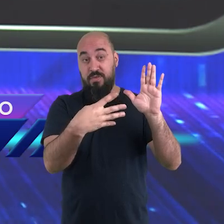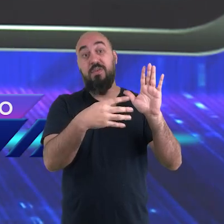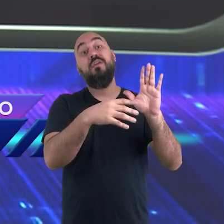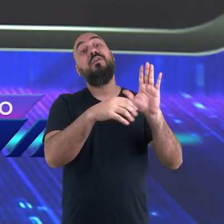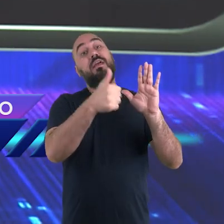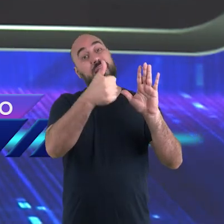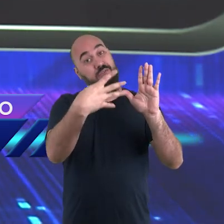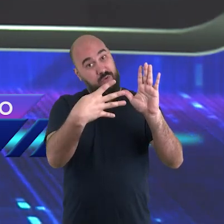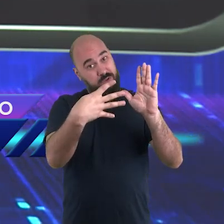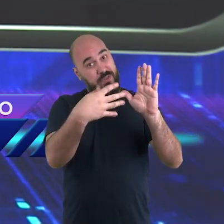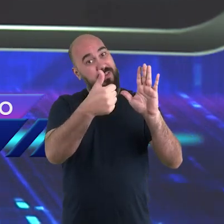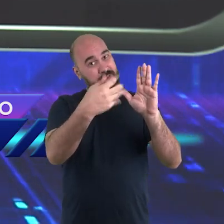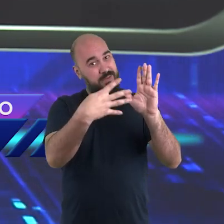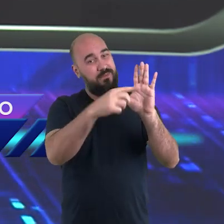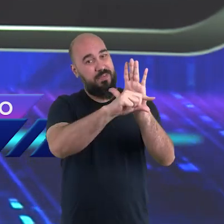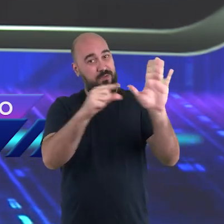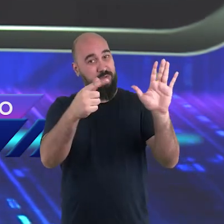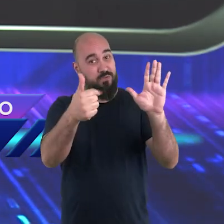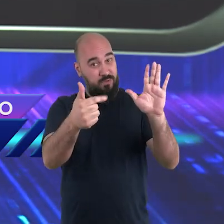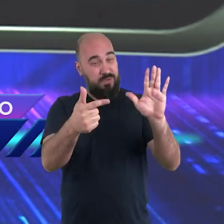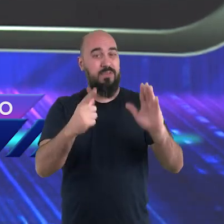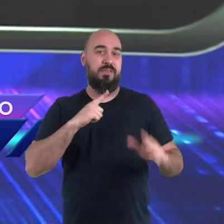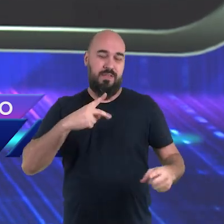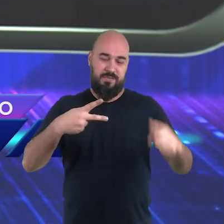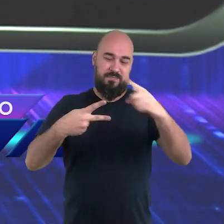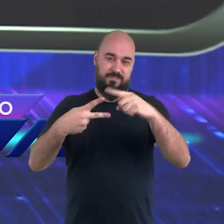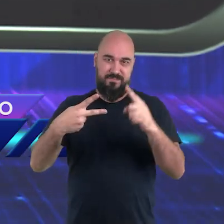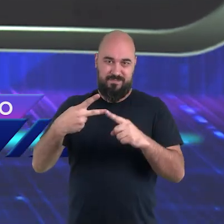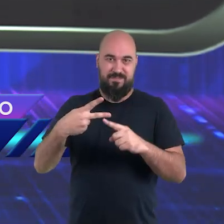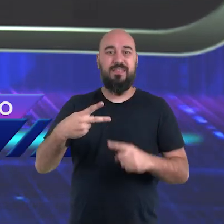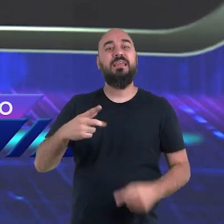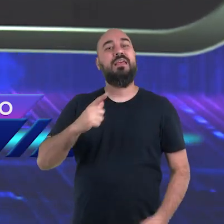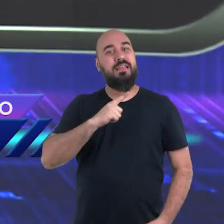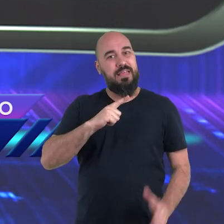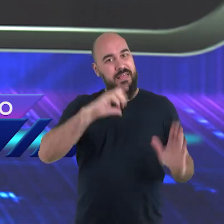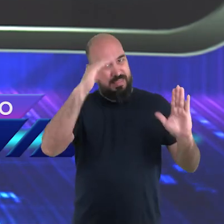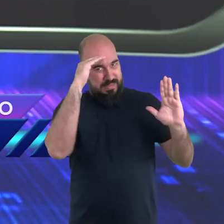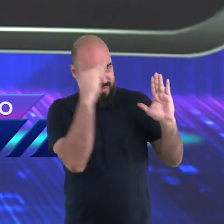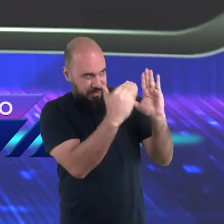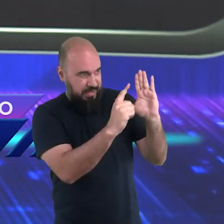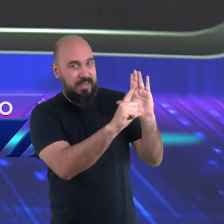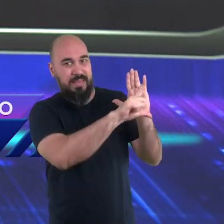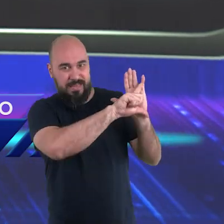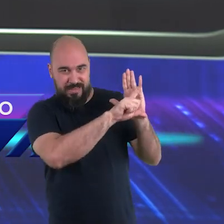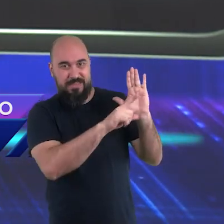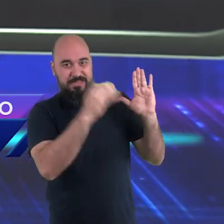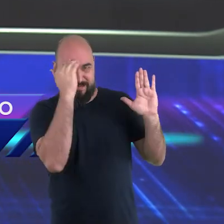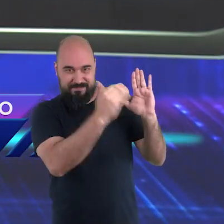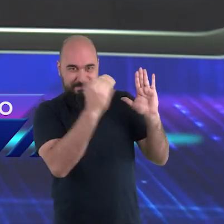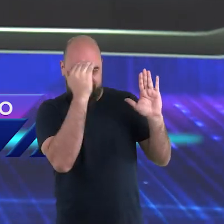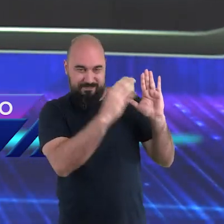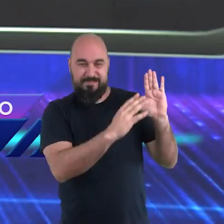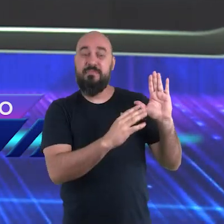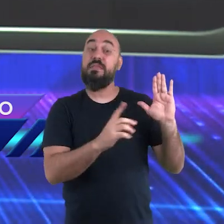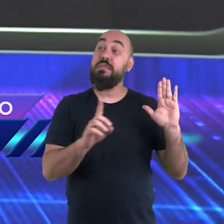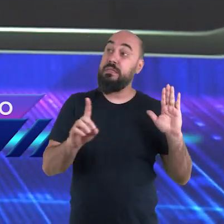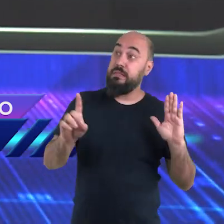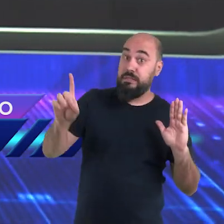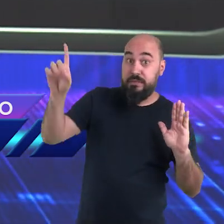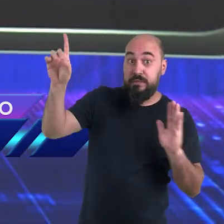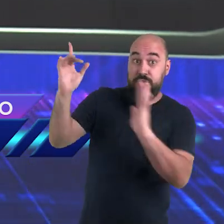duas características, guardam os mandamentos e tem a fé em Jesus. Esta é a missão